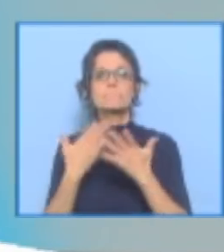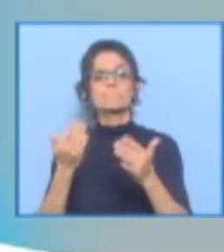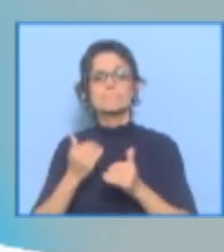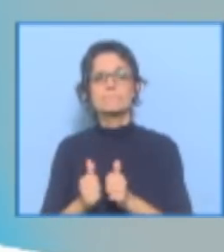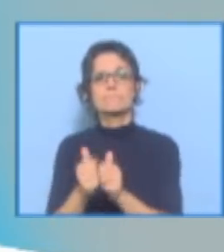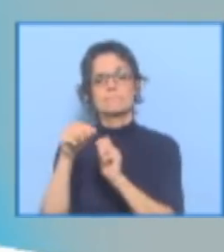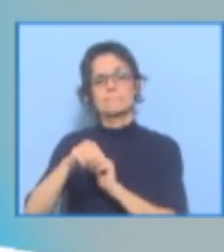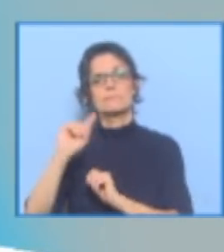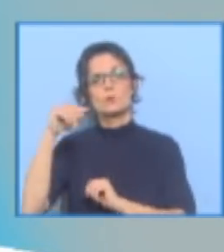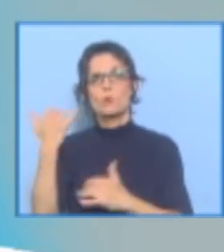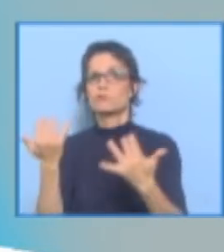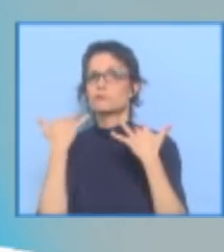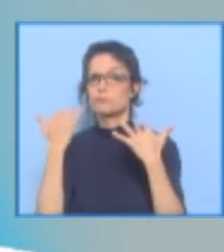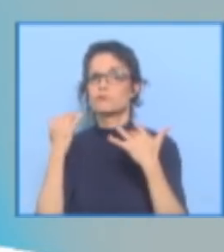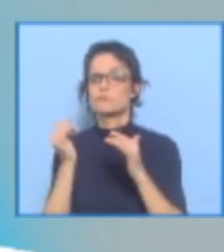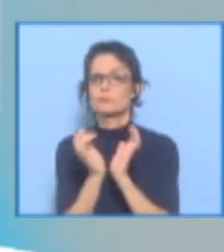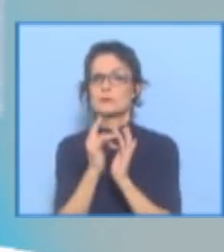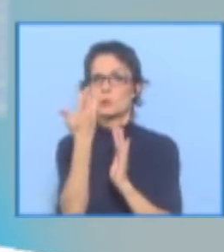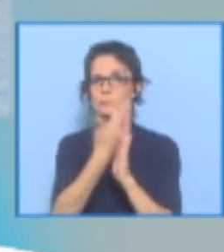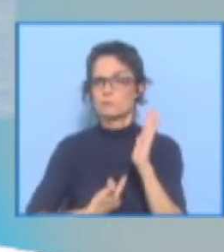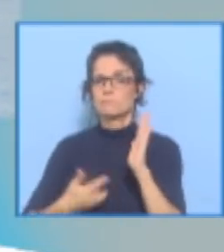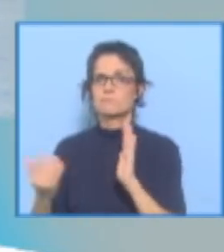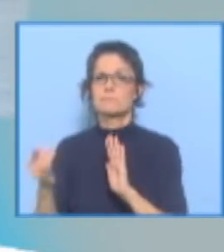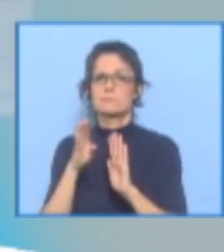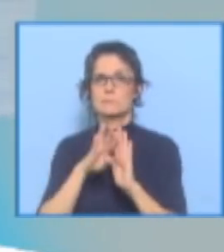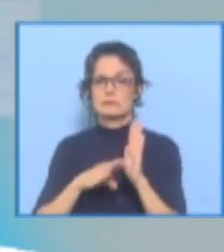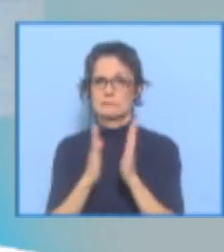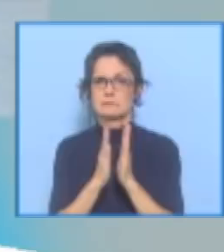Acompanhe estas e outras notícias no portal da Agência Eclésia, em